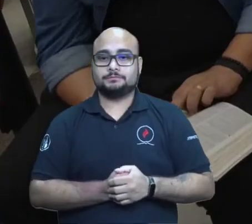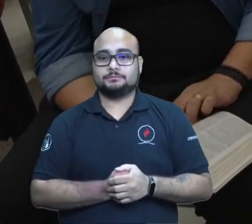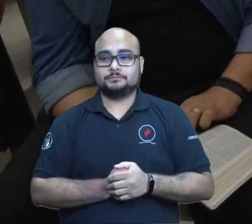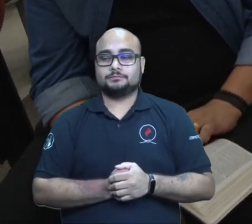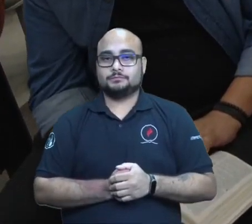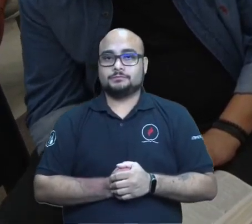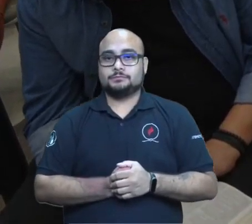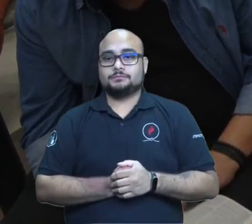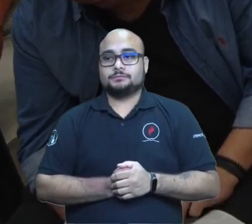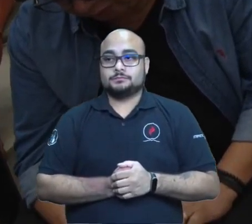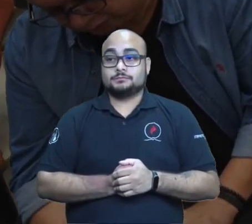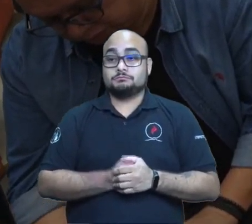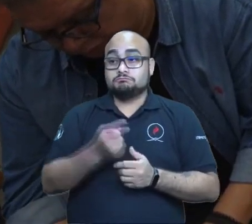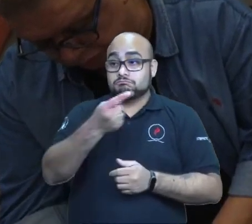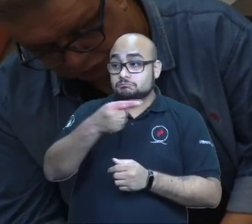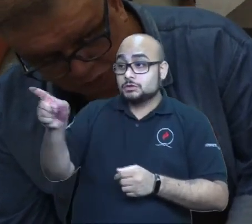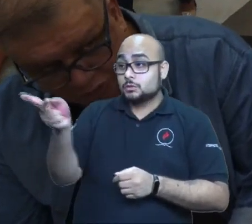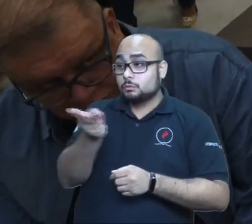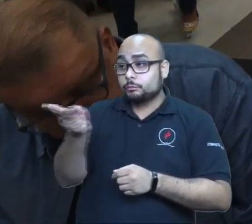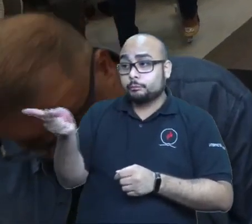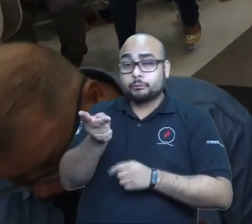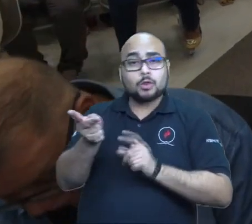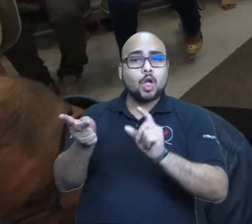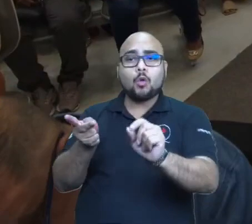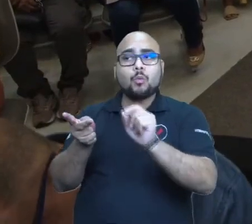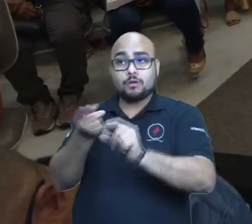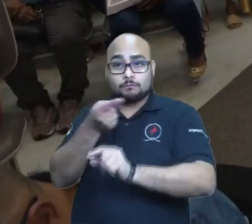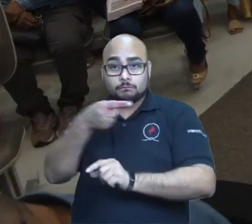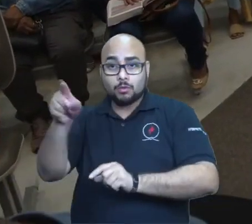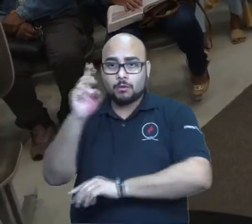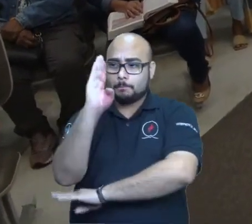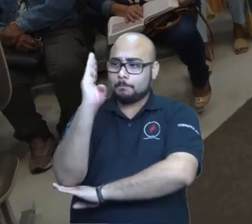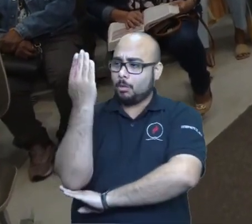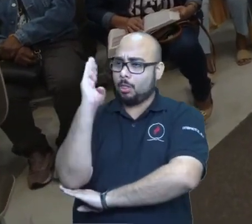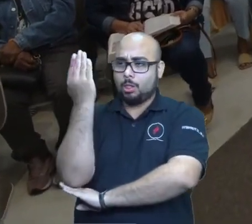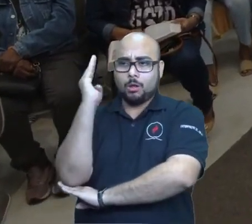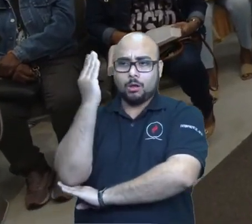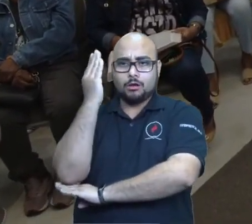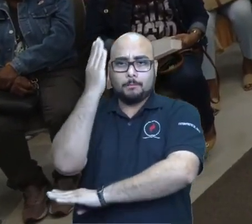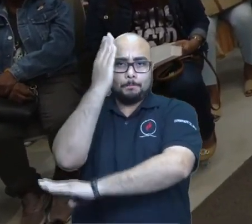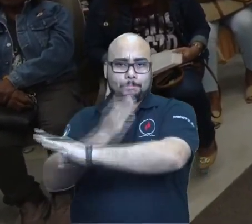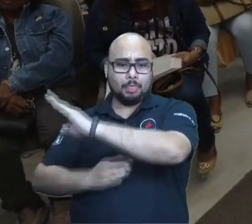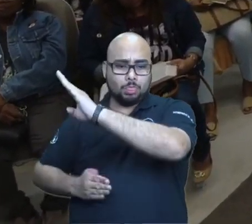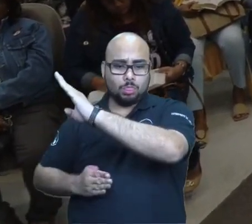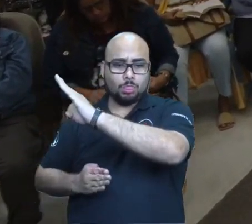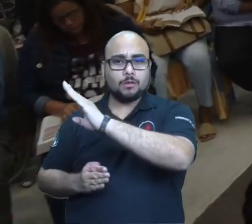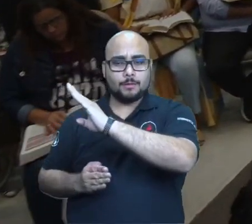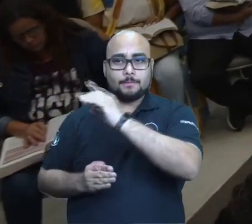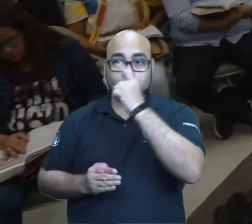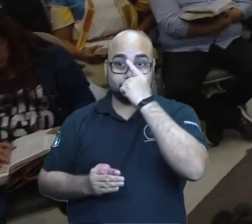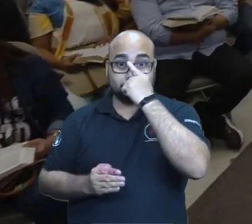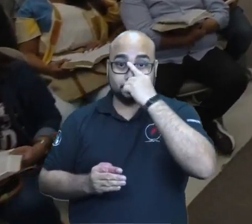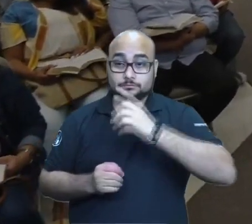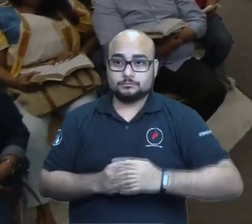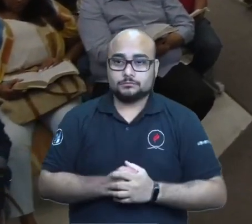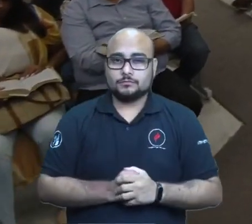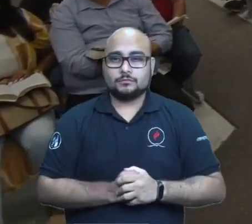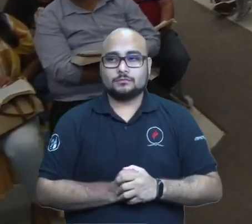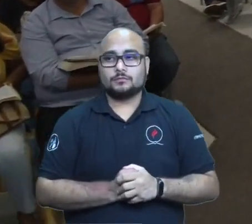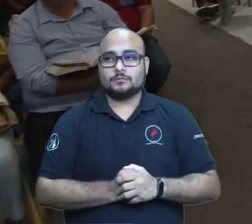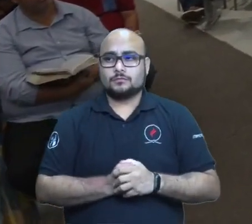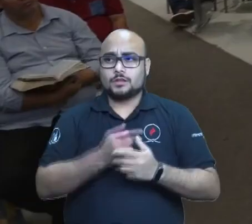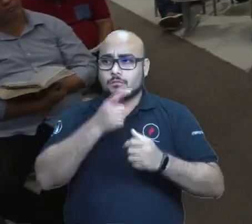eles ao Jordão Cortaram a madeira e sucedeu que derrubando um deles uma viga o ferro caiu na água